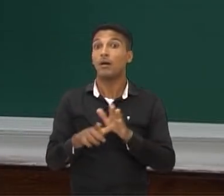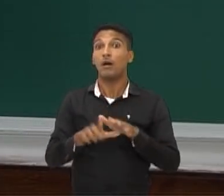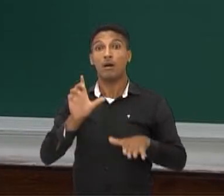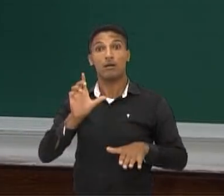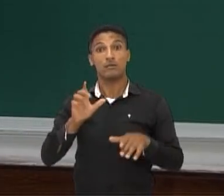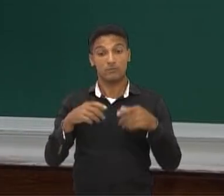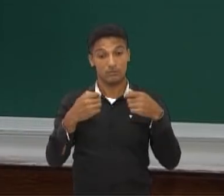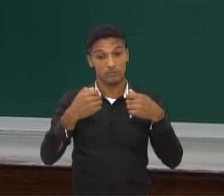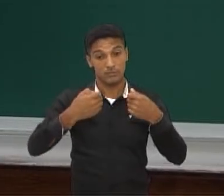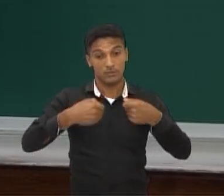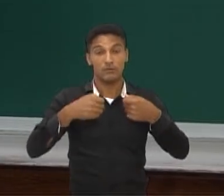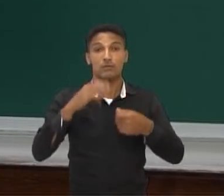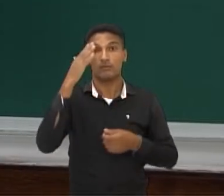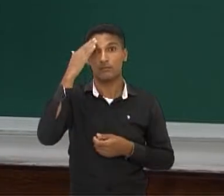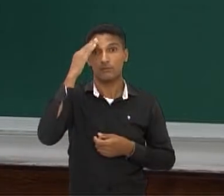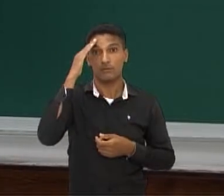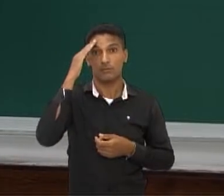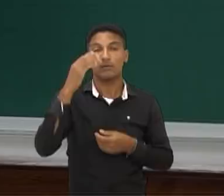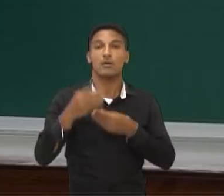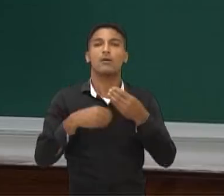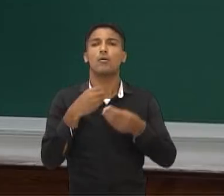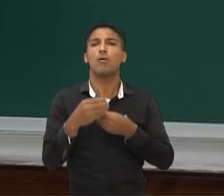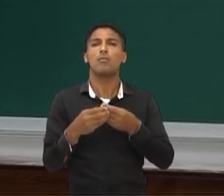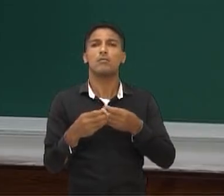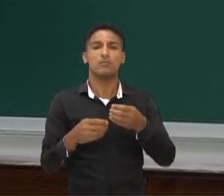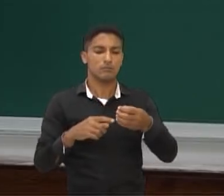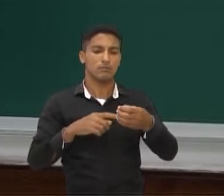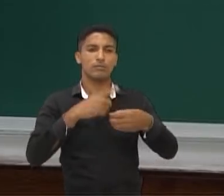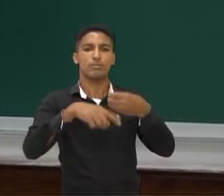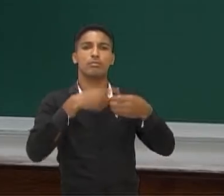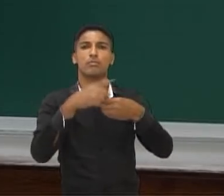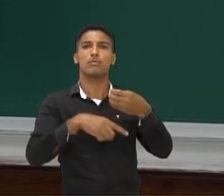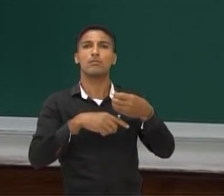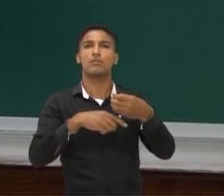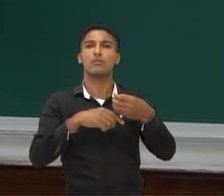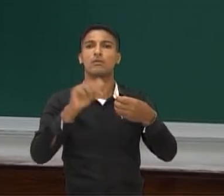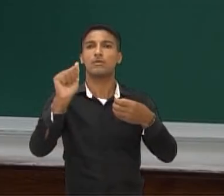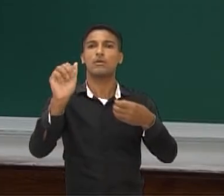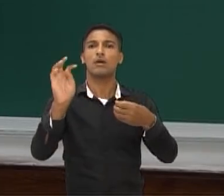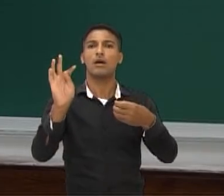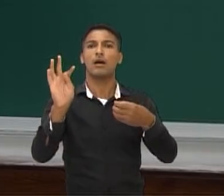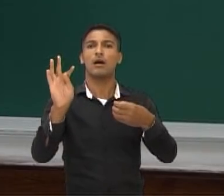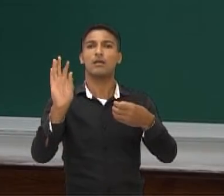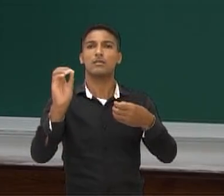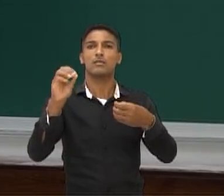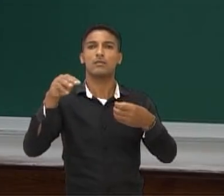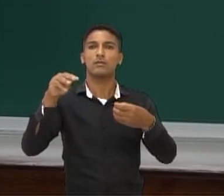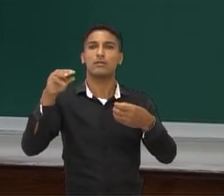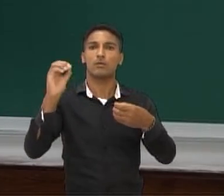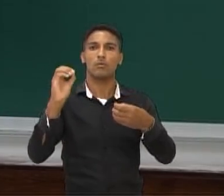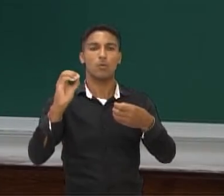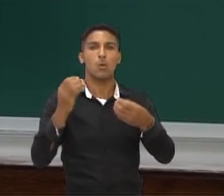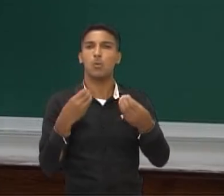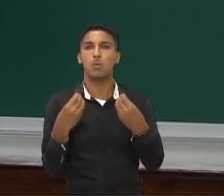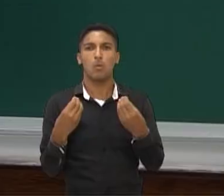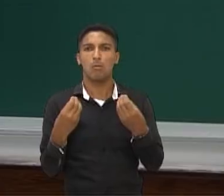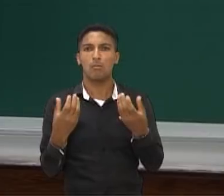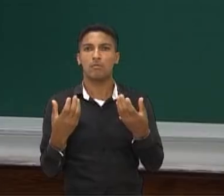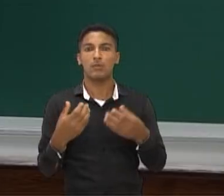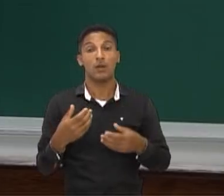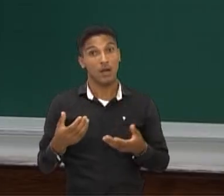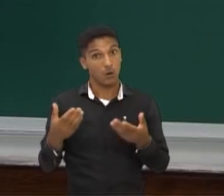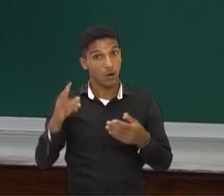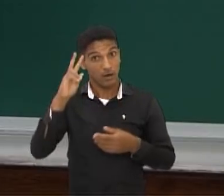o átomo. E é claro, eu vou trazer nesta aula um contexto histórico do desenvolvimento dos modelos